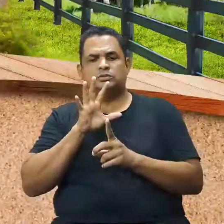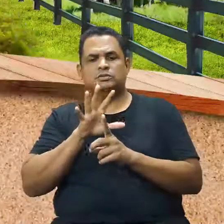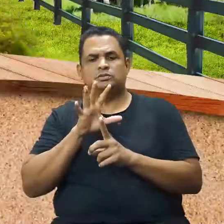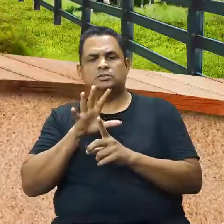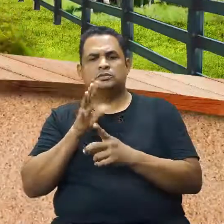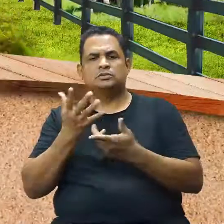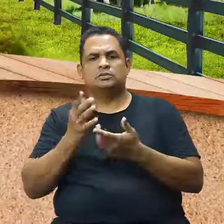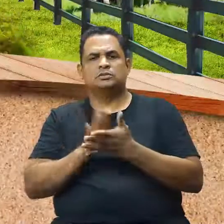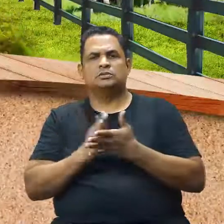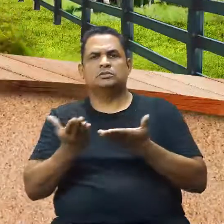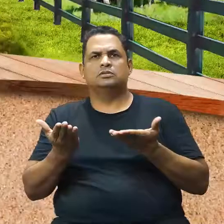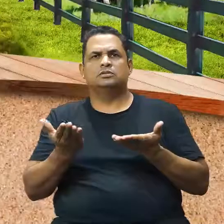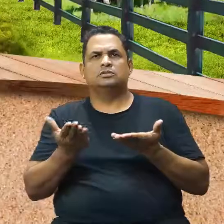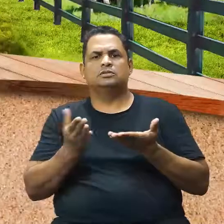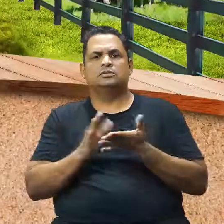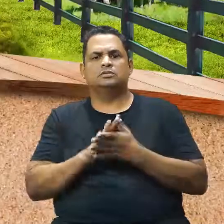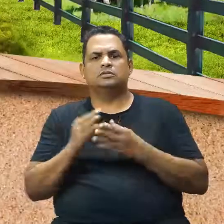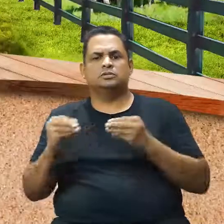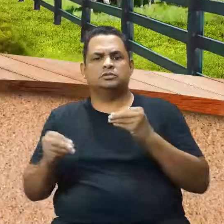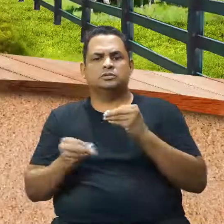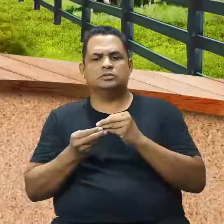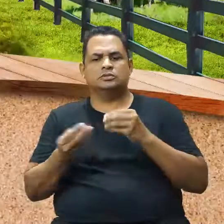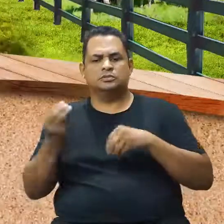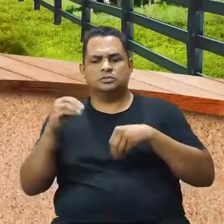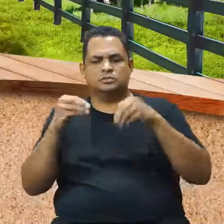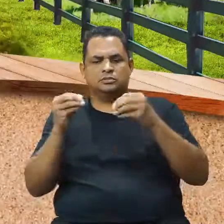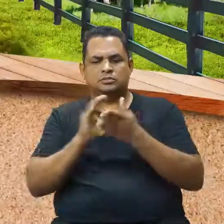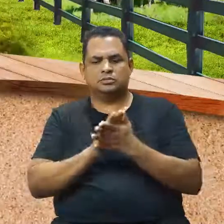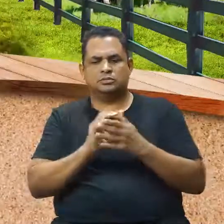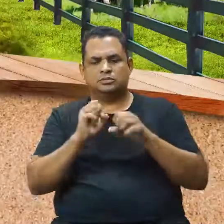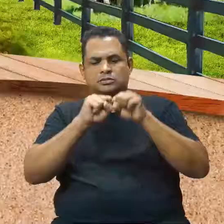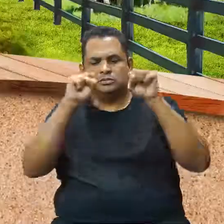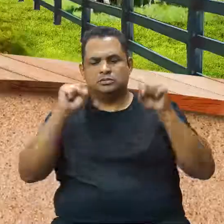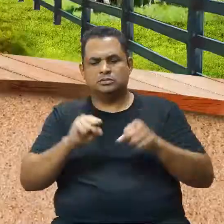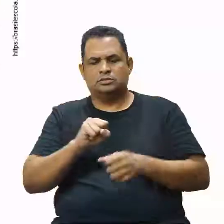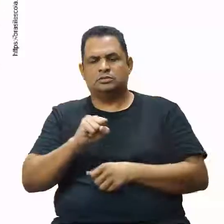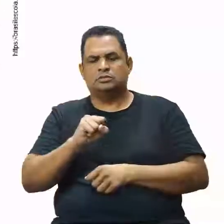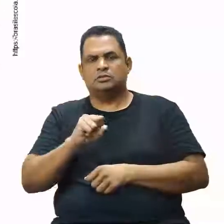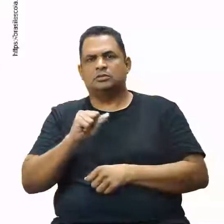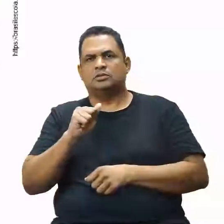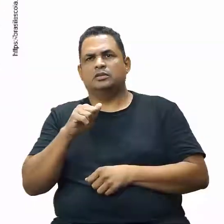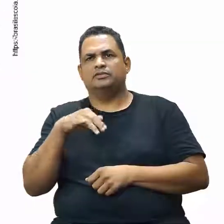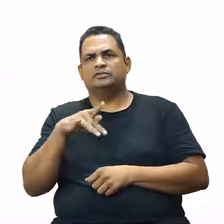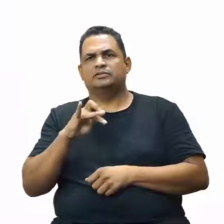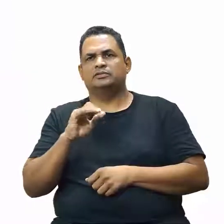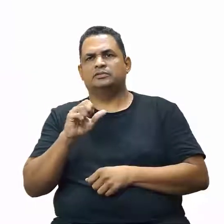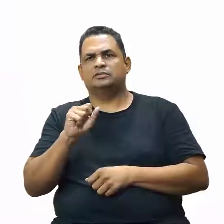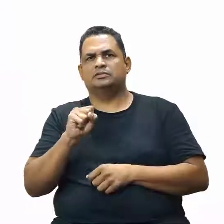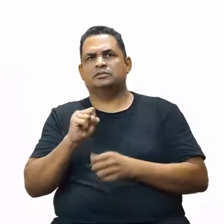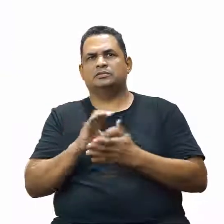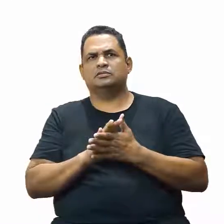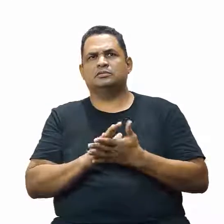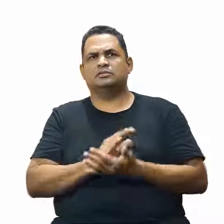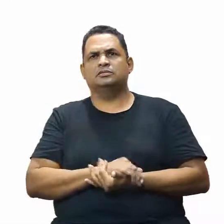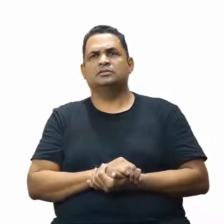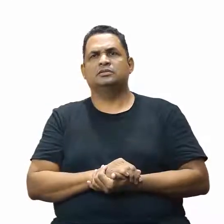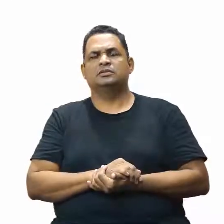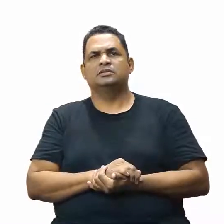cultivares que nós estamos inserindo no sistema SAFs. Aumenta para mim aqui, meu diretor. Então, com